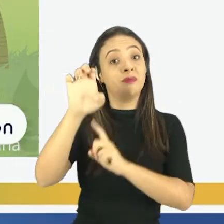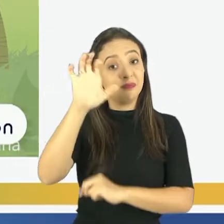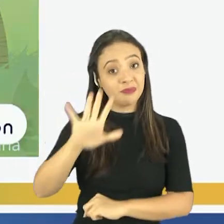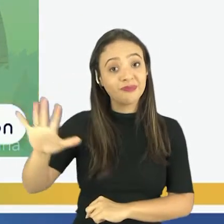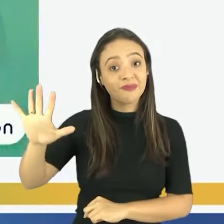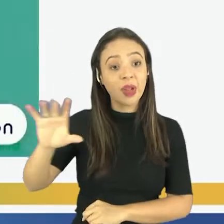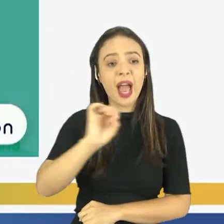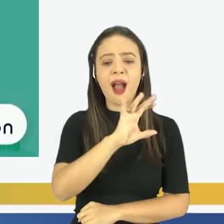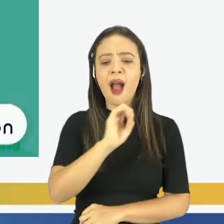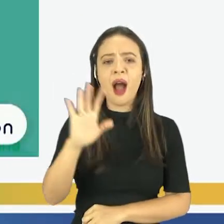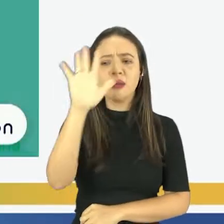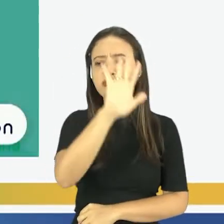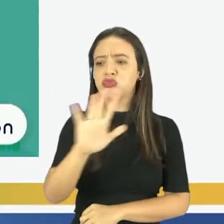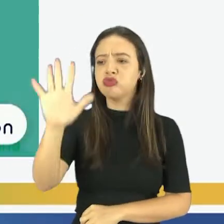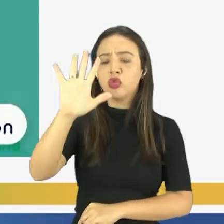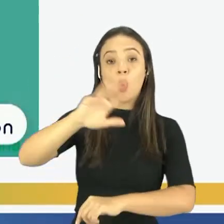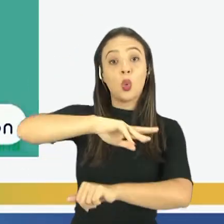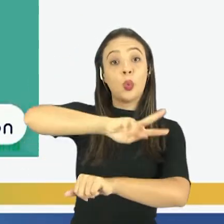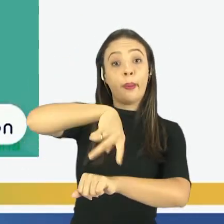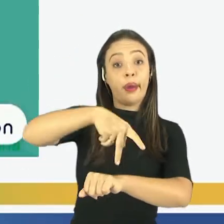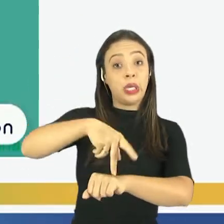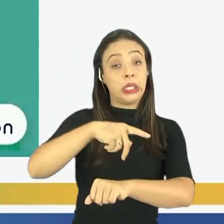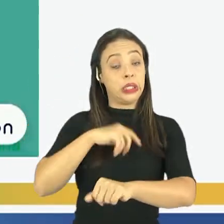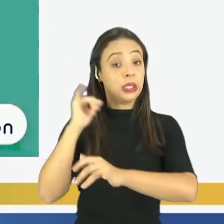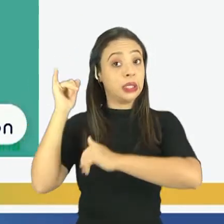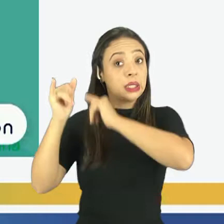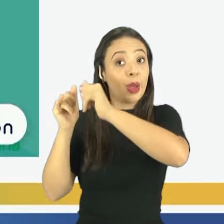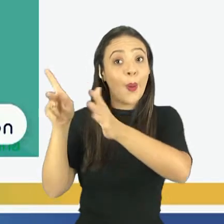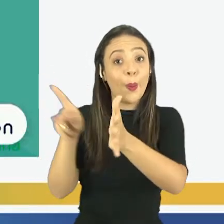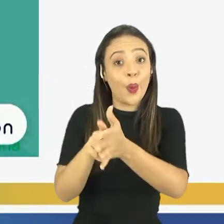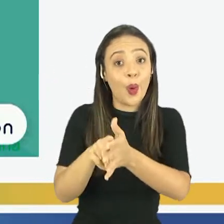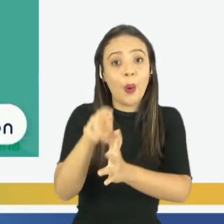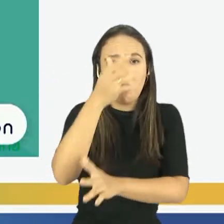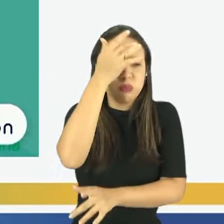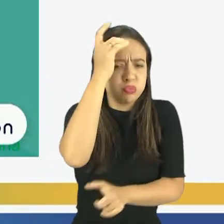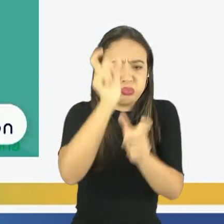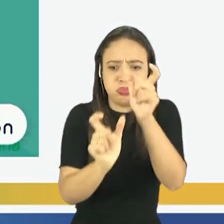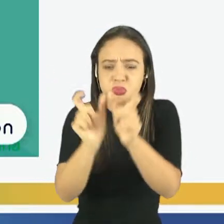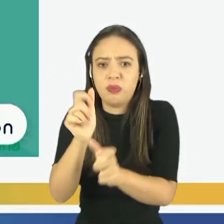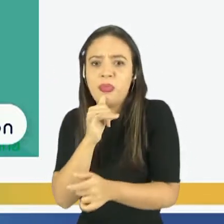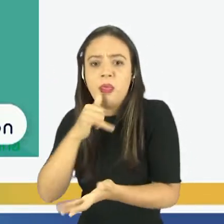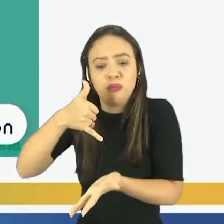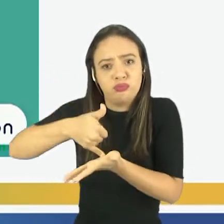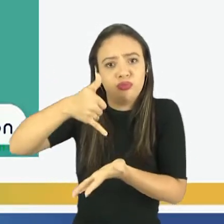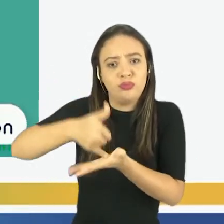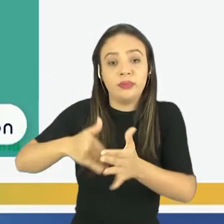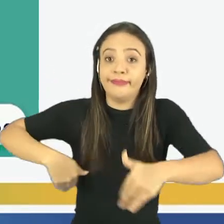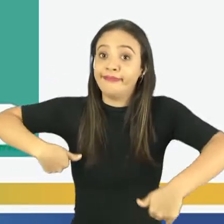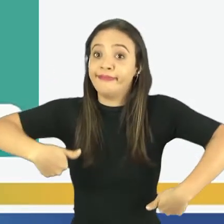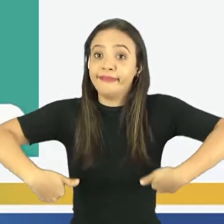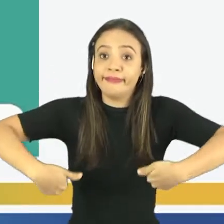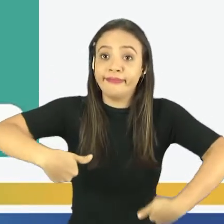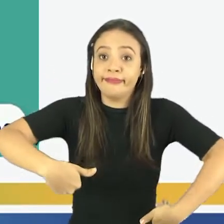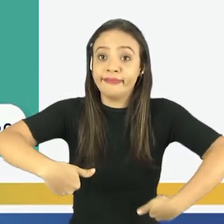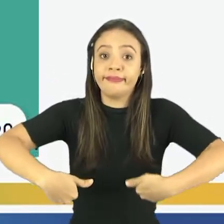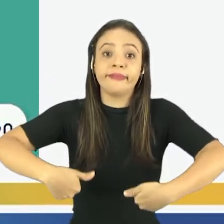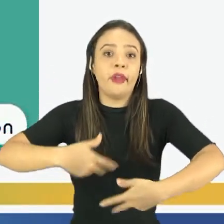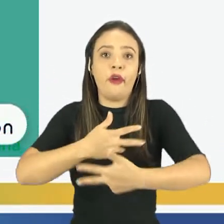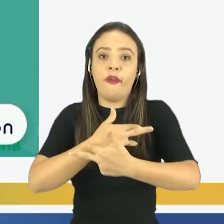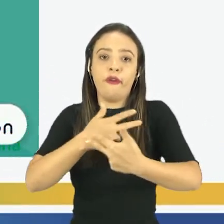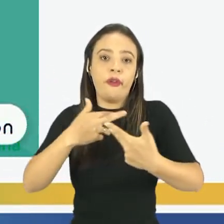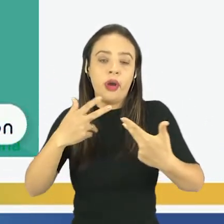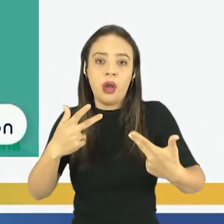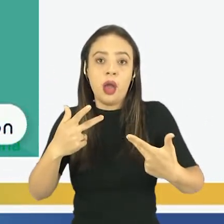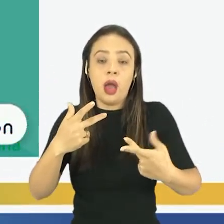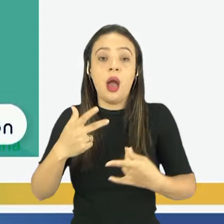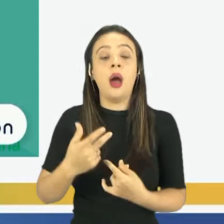cada região do país possui as suas próprias lendas. Personagens como Saci Pererê, Curupira, Caipora,